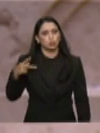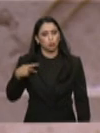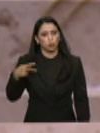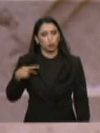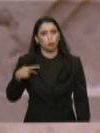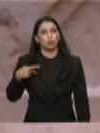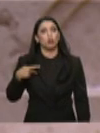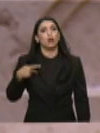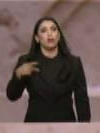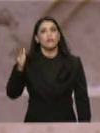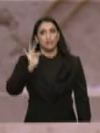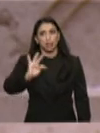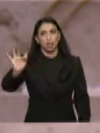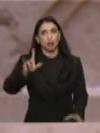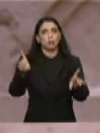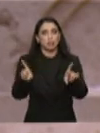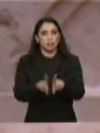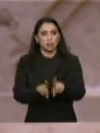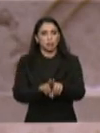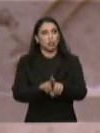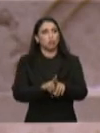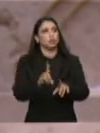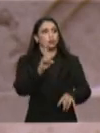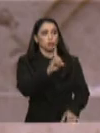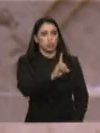Público do Distrito Federal e Territórios, e